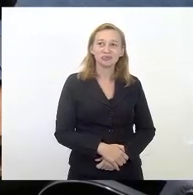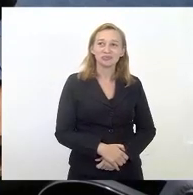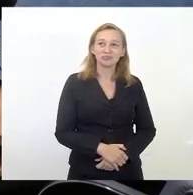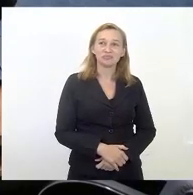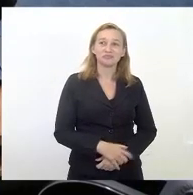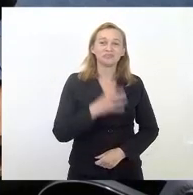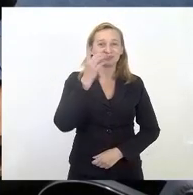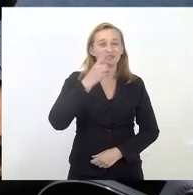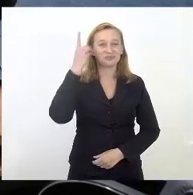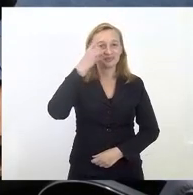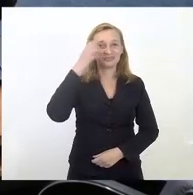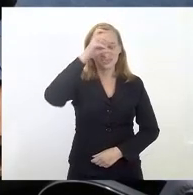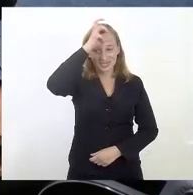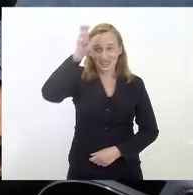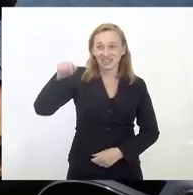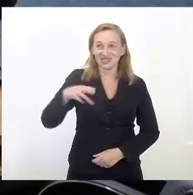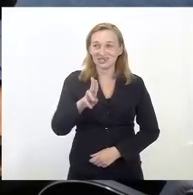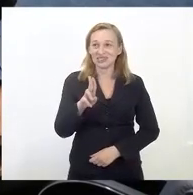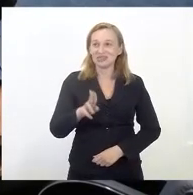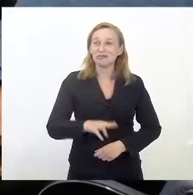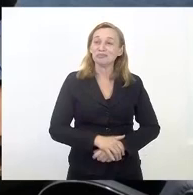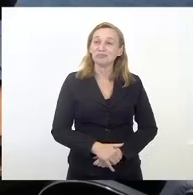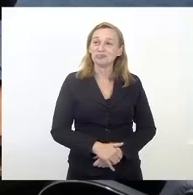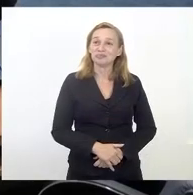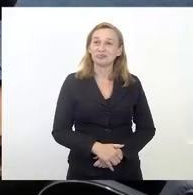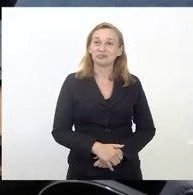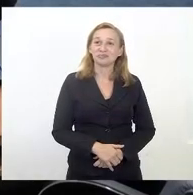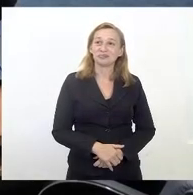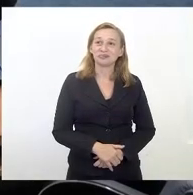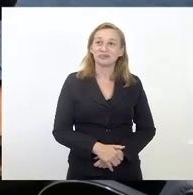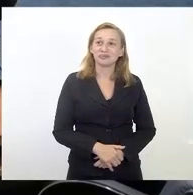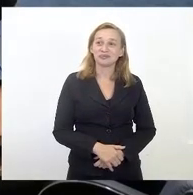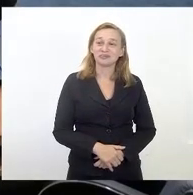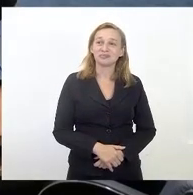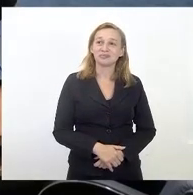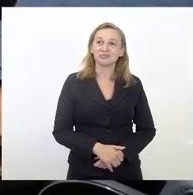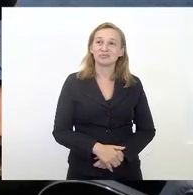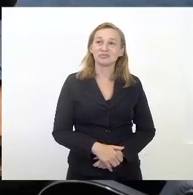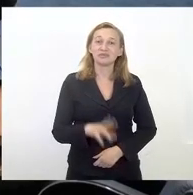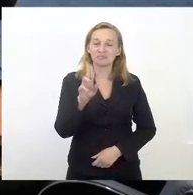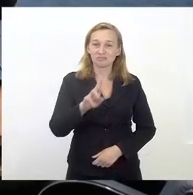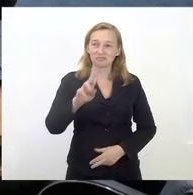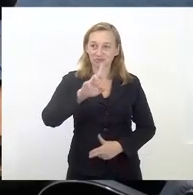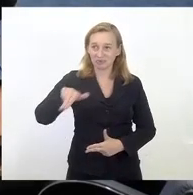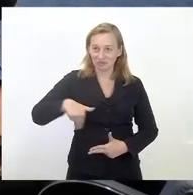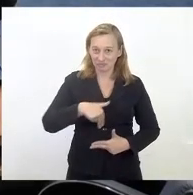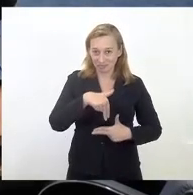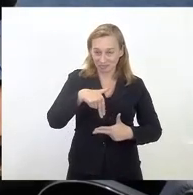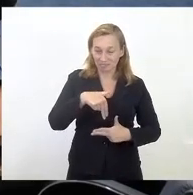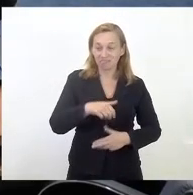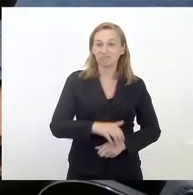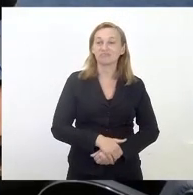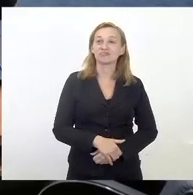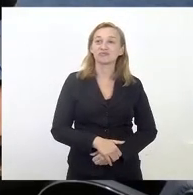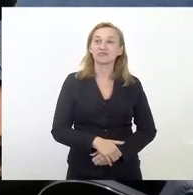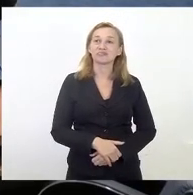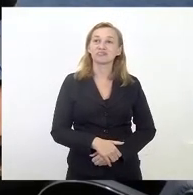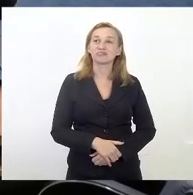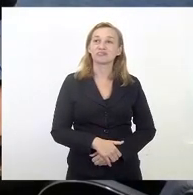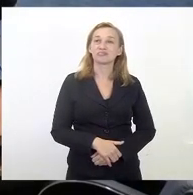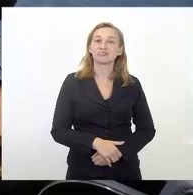deputado da tia Ju que Preside este expediente final e acabou de usar a Tribuna e fez uma